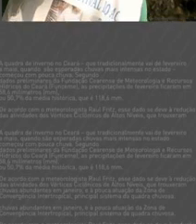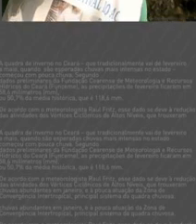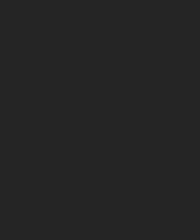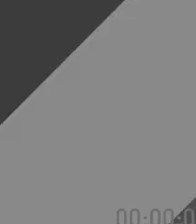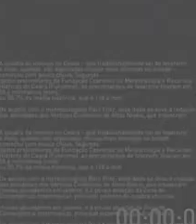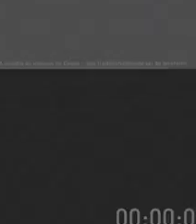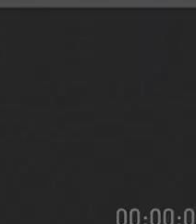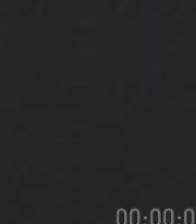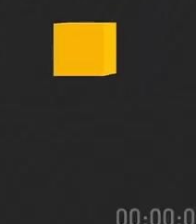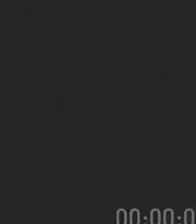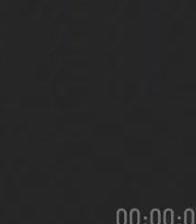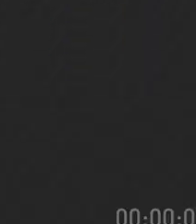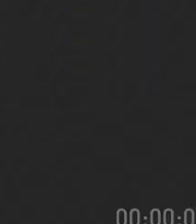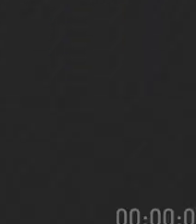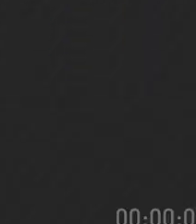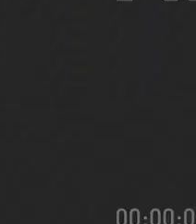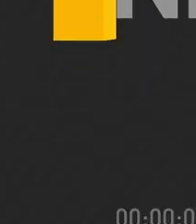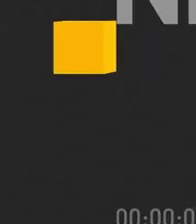ae